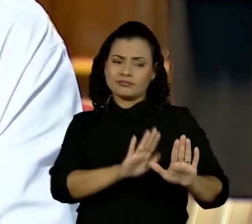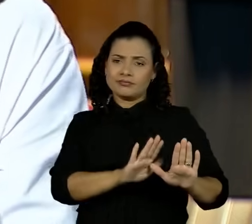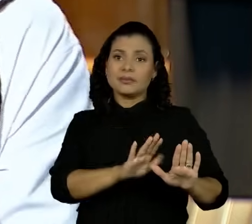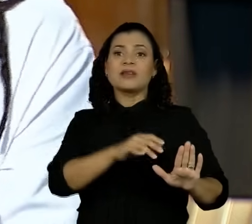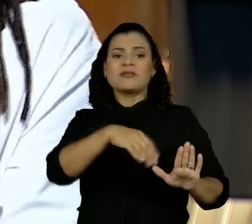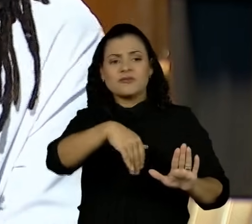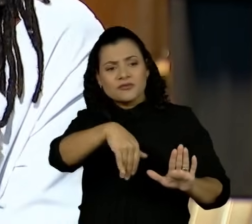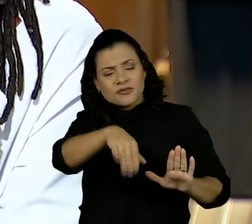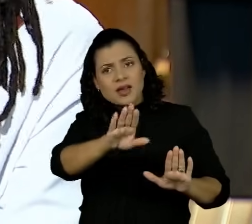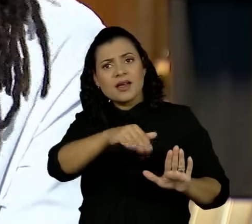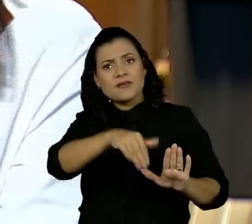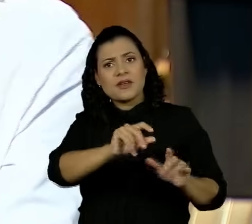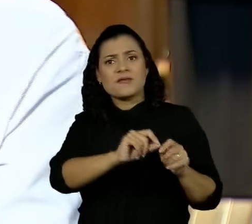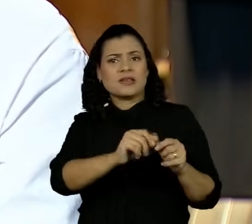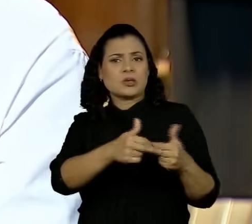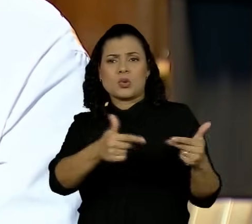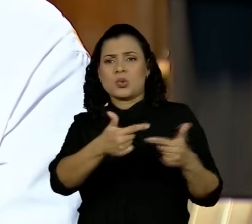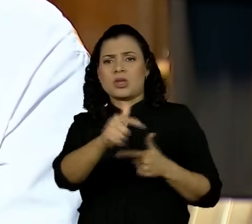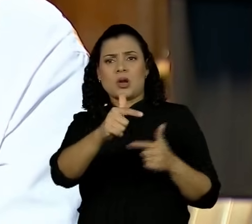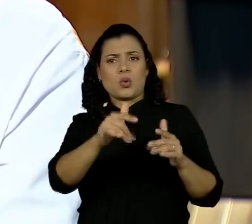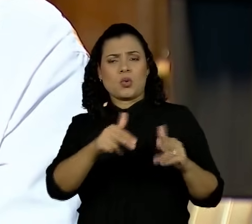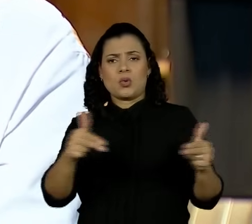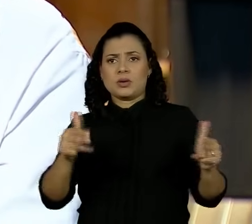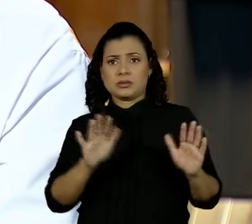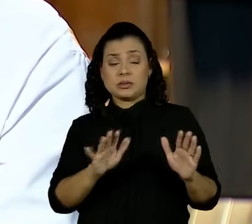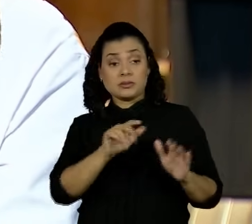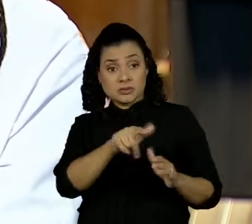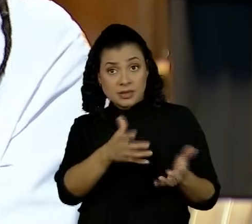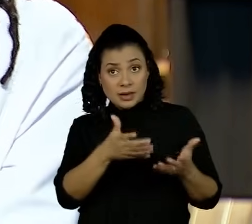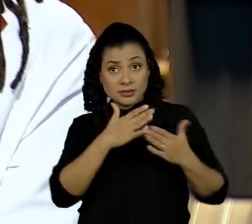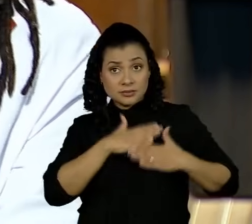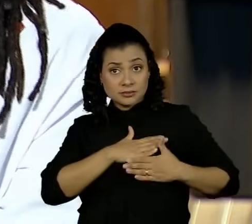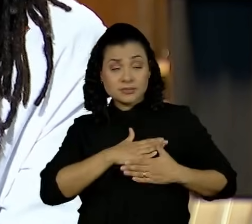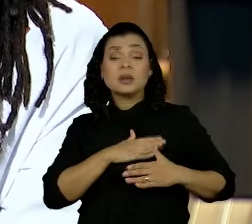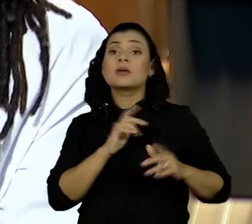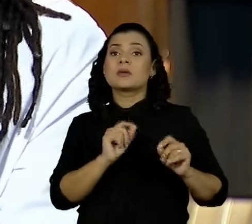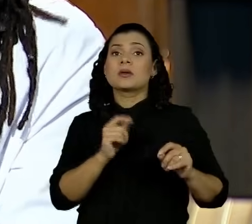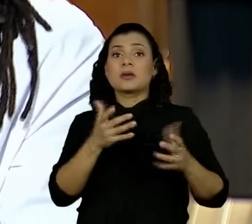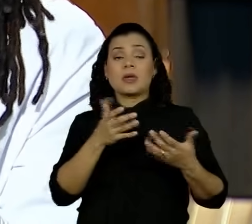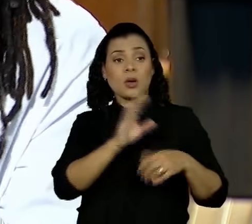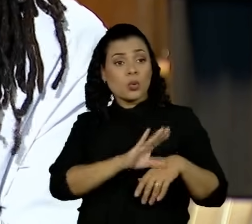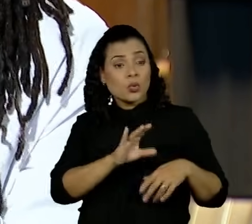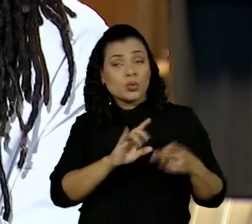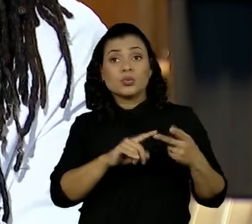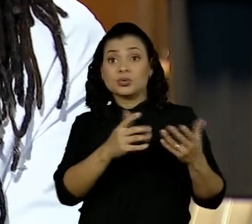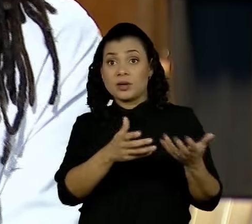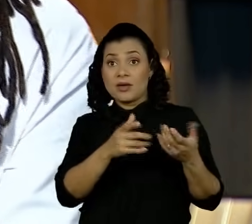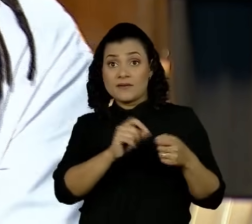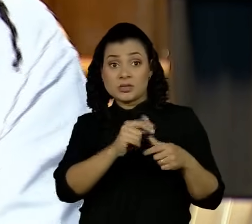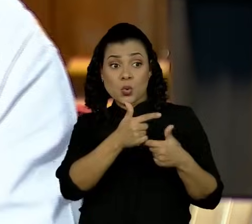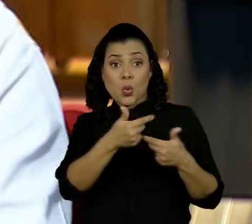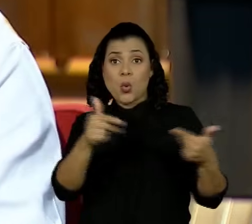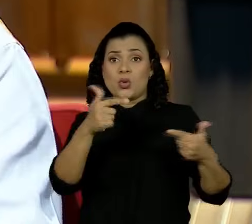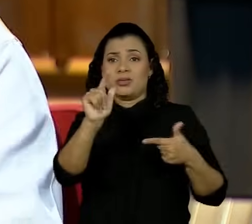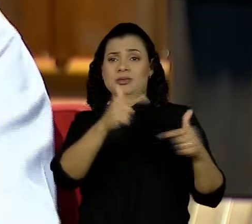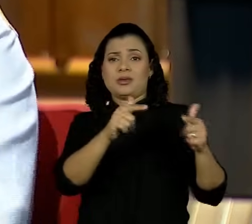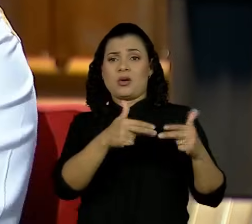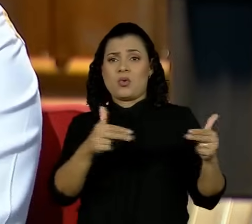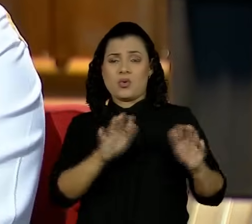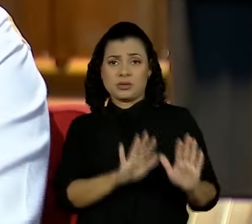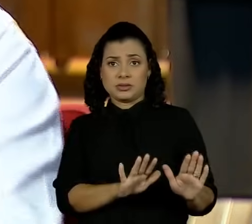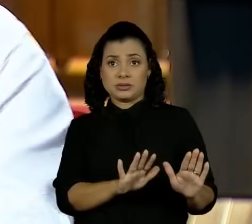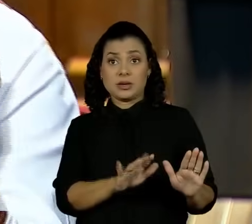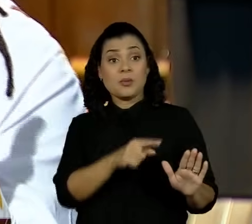fazer o que você quiser agora. Se você quiser descansar aqui, pode ser, mas se você quer fazer uma formação, se você quer, enfim, que você possa fazer isso.